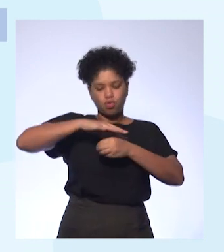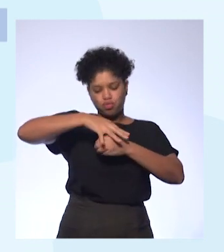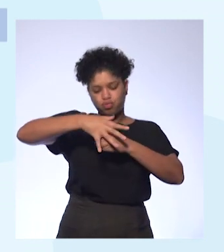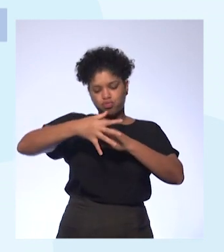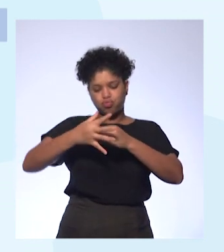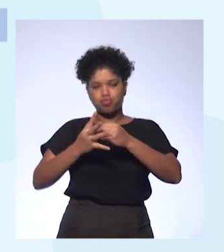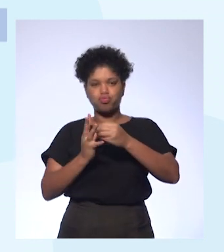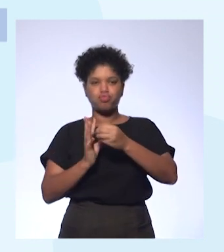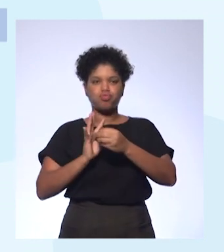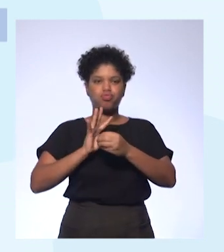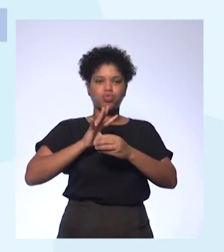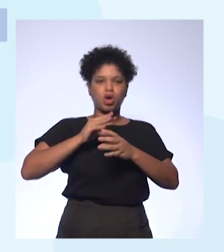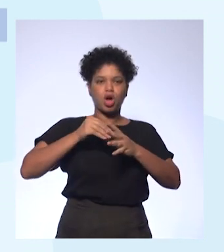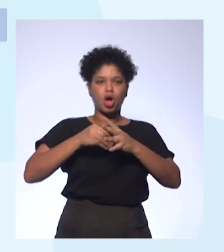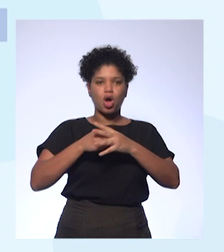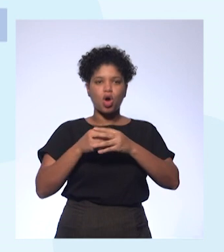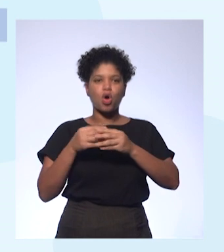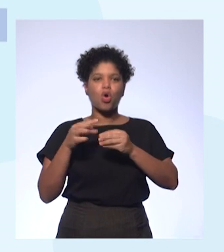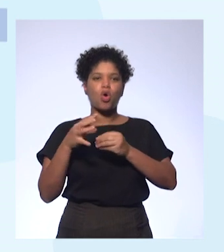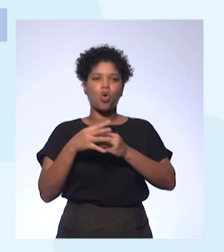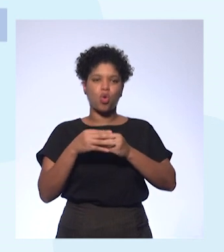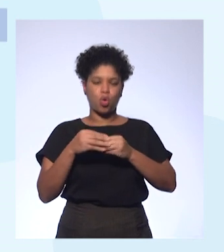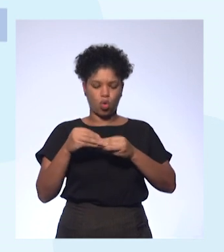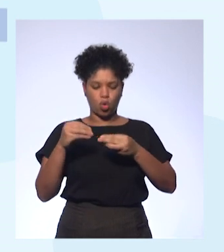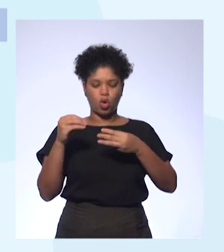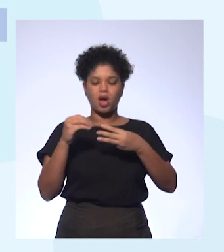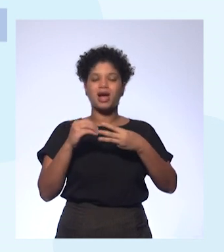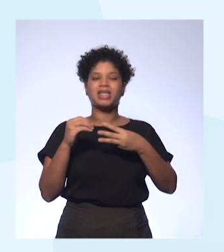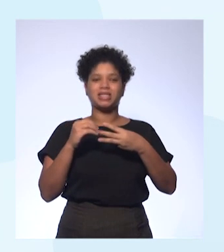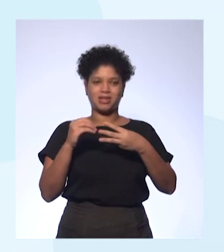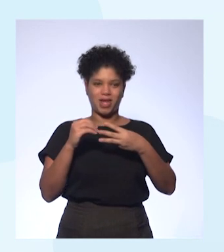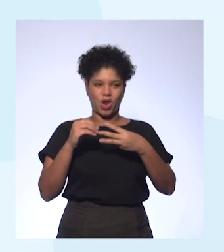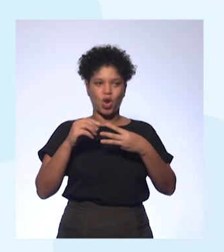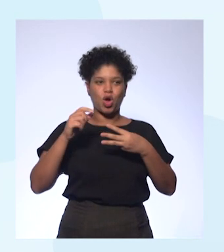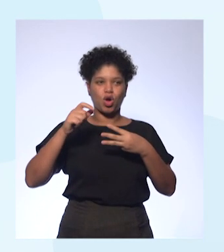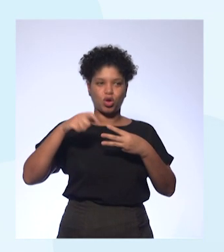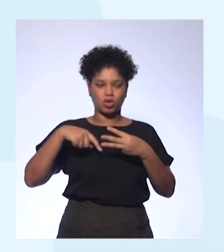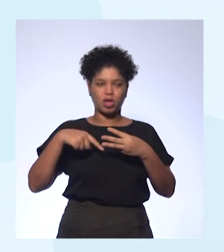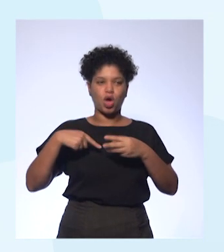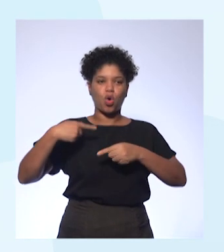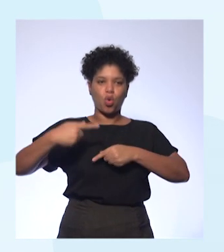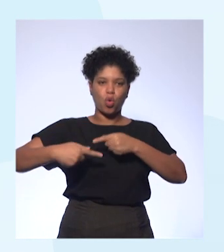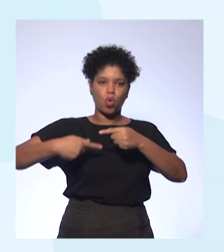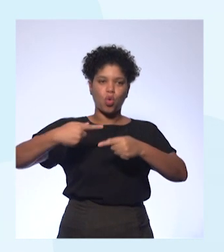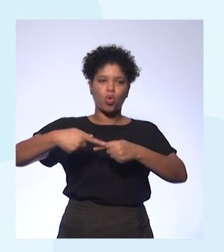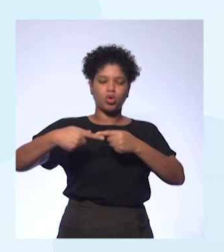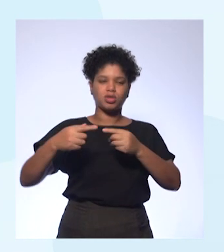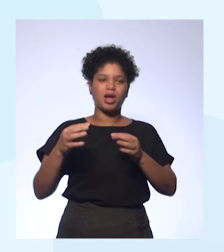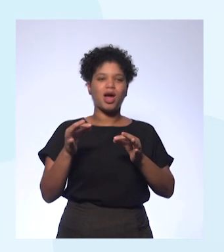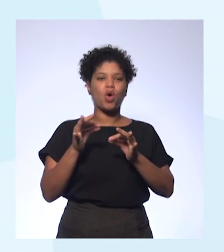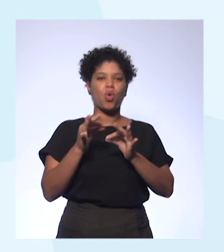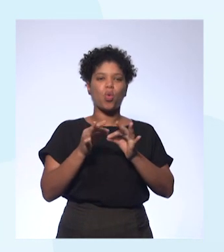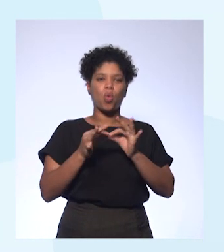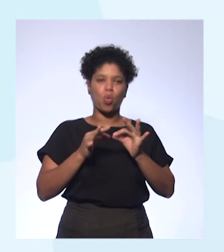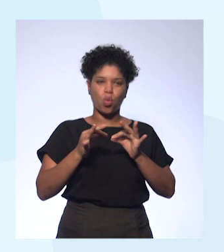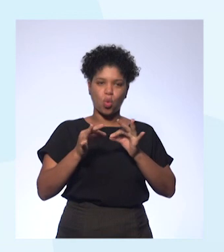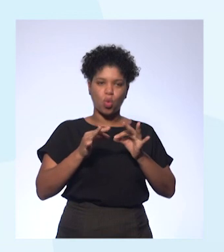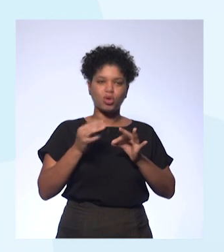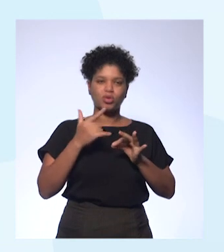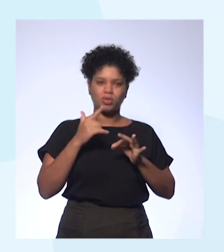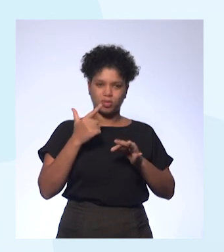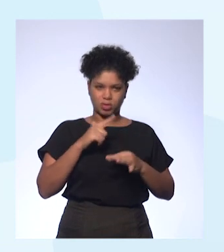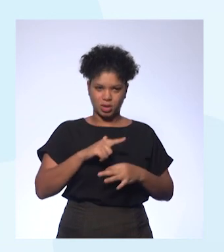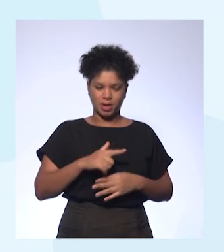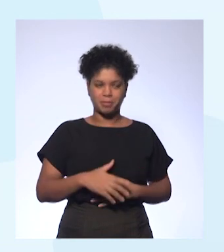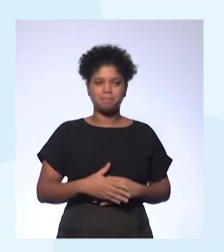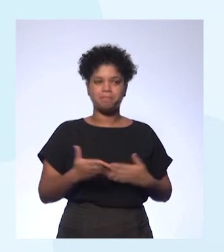dela, ter células ali que conseguem se regenerar mais rapidamente. Aqui a gente vai falar